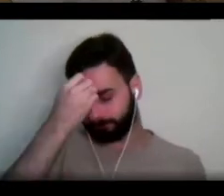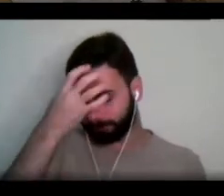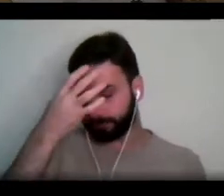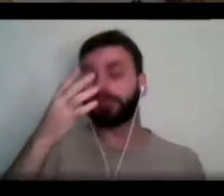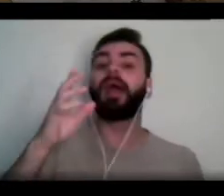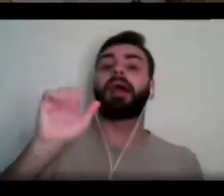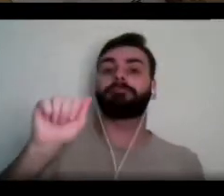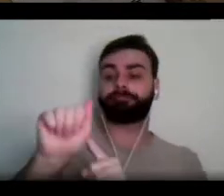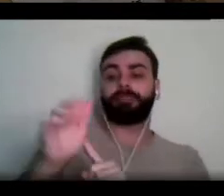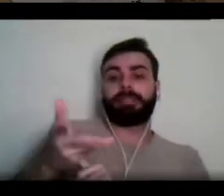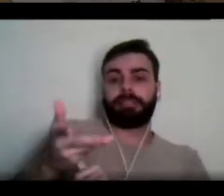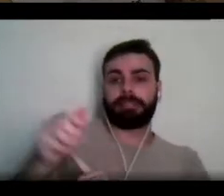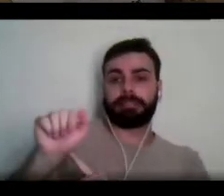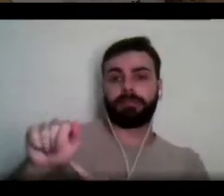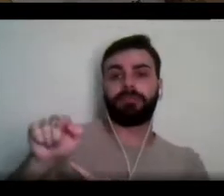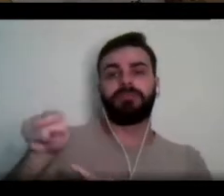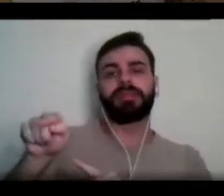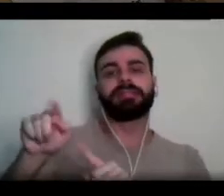vezes